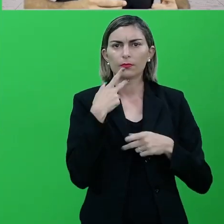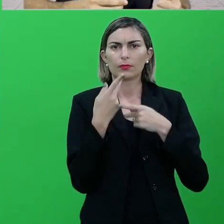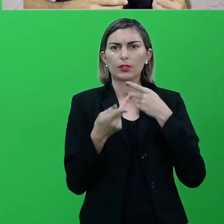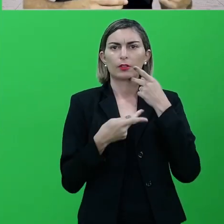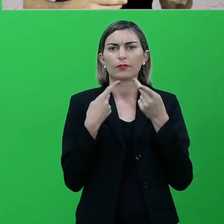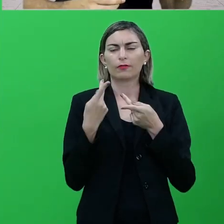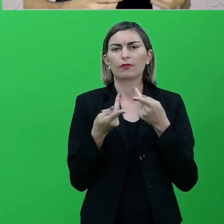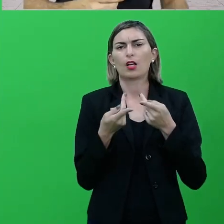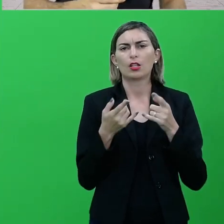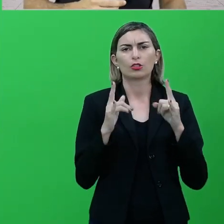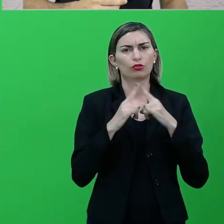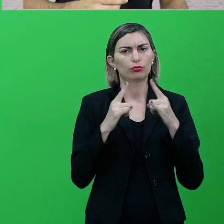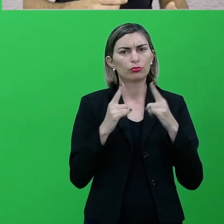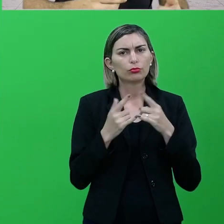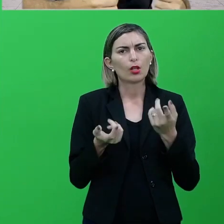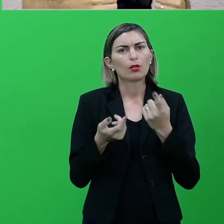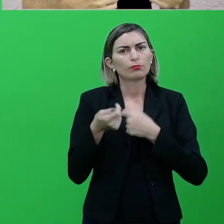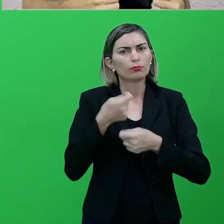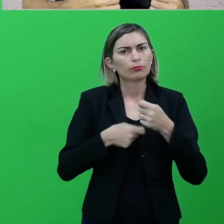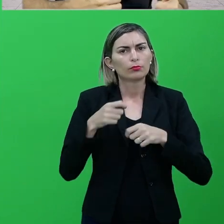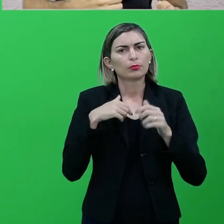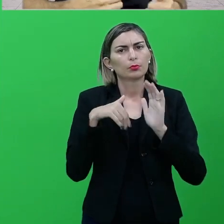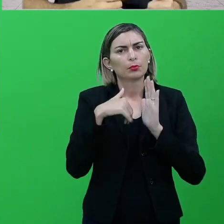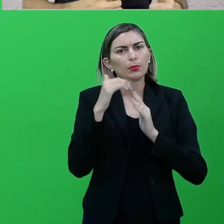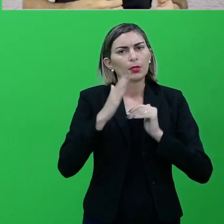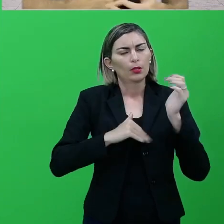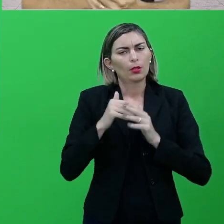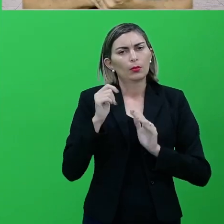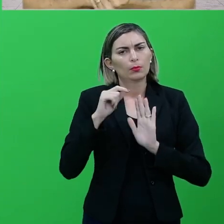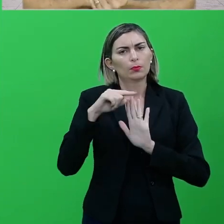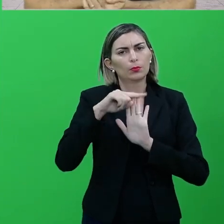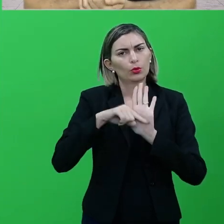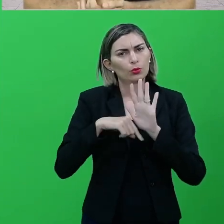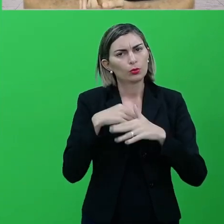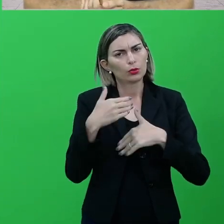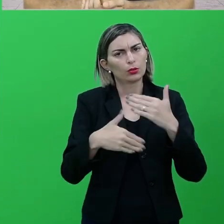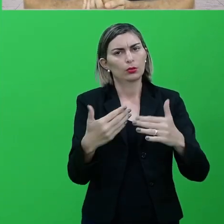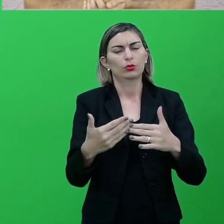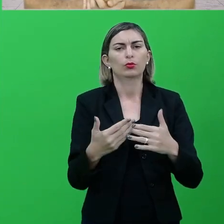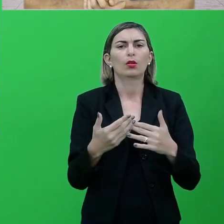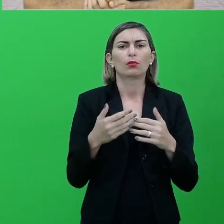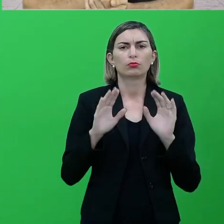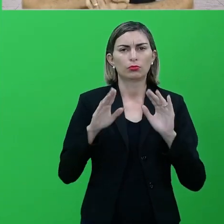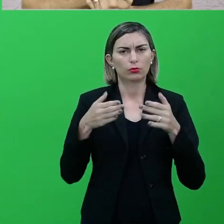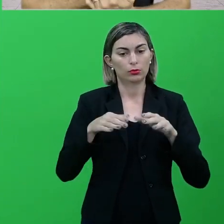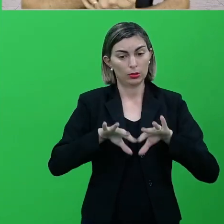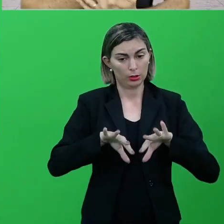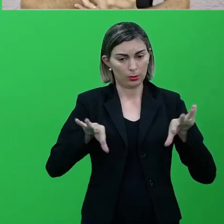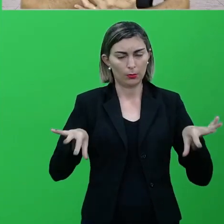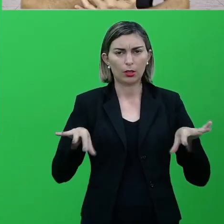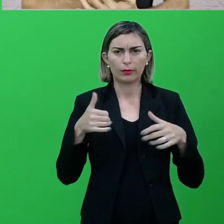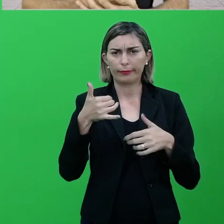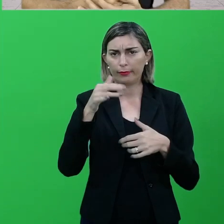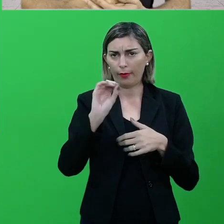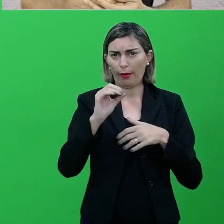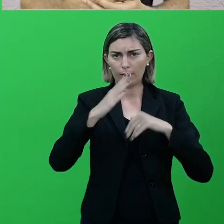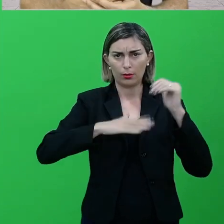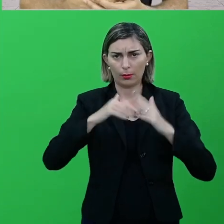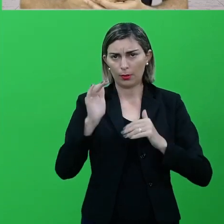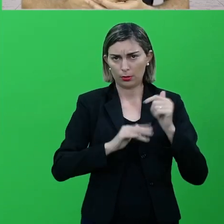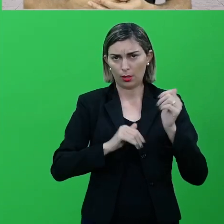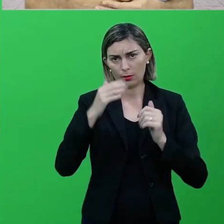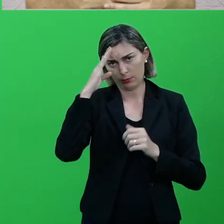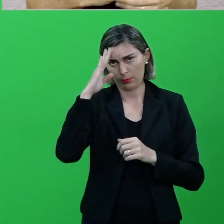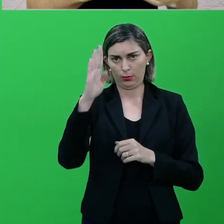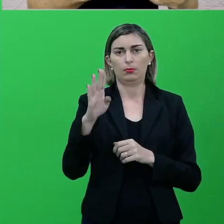recursos institucionais, práticas e processos, colaboração e abertura. Com relação à divisão em 10 capacidades chaves, a